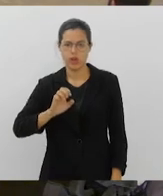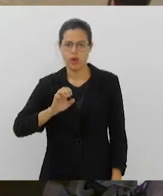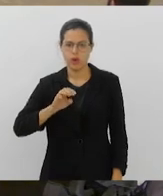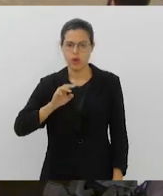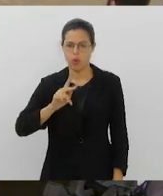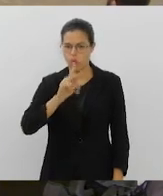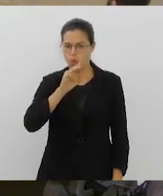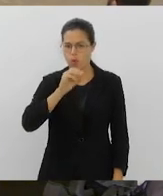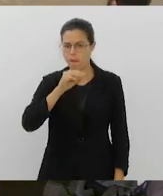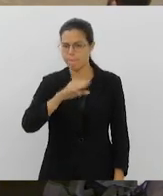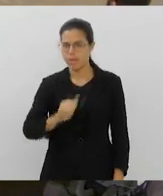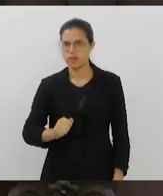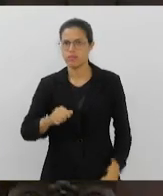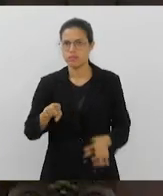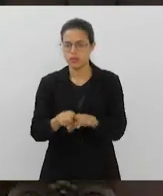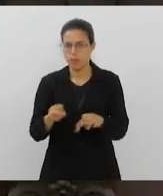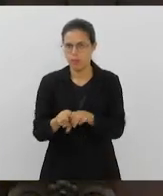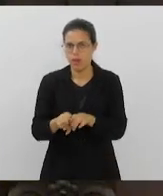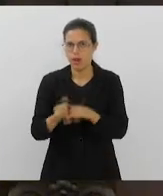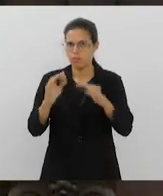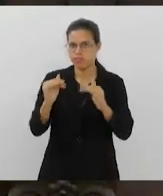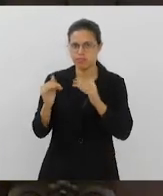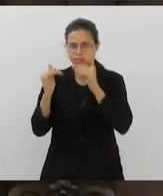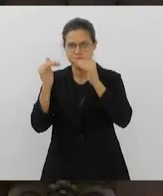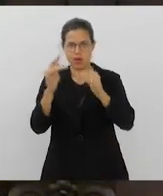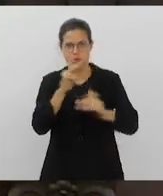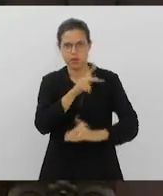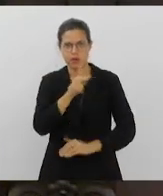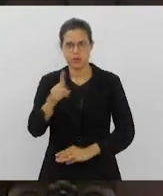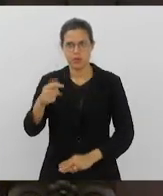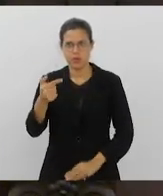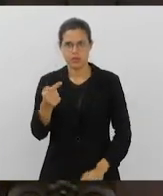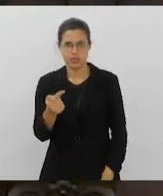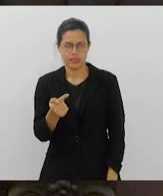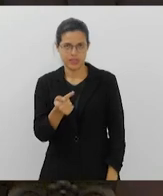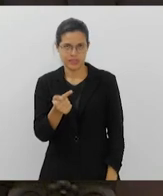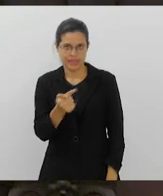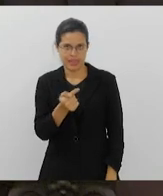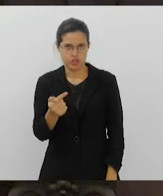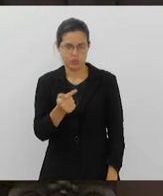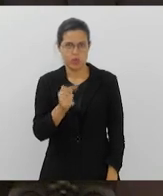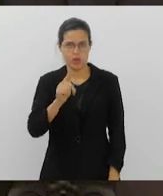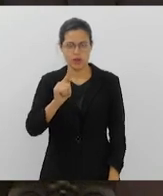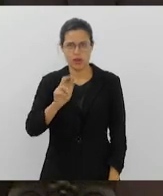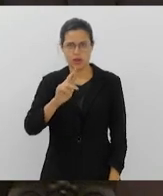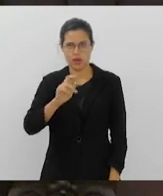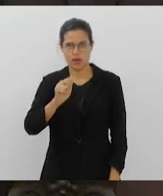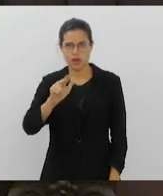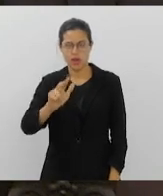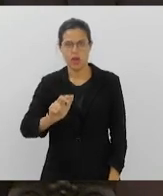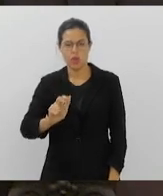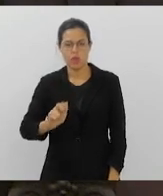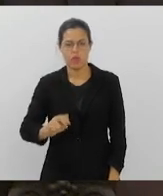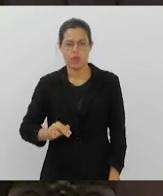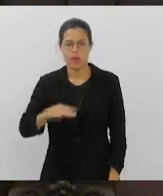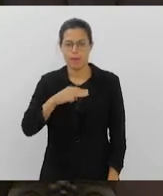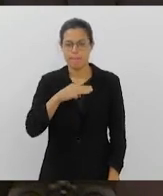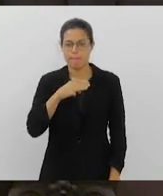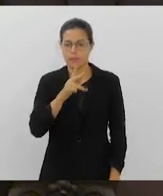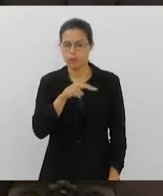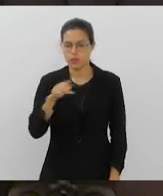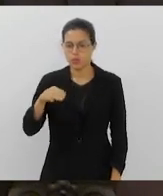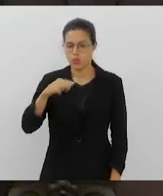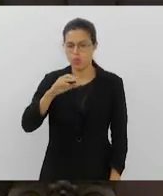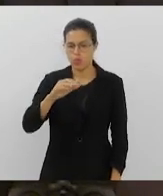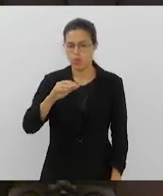Chamar o grão-mestre, sétimo grau, mestre Ralph Gracie,